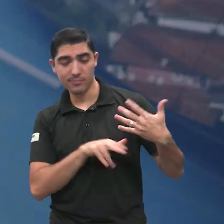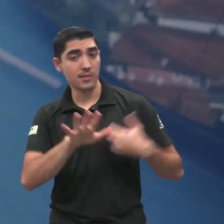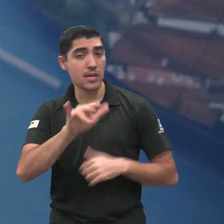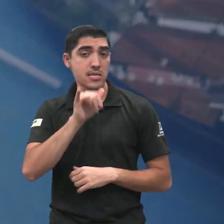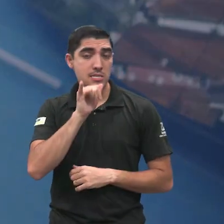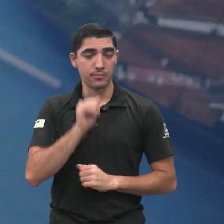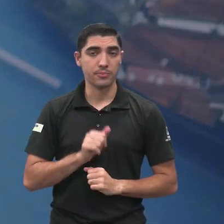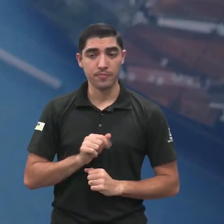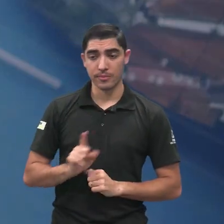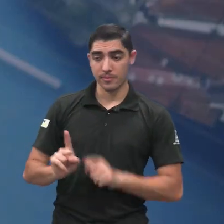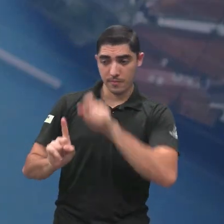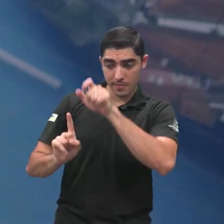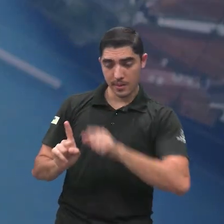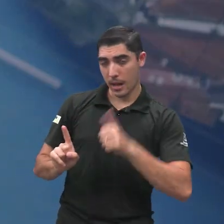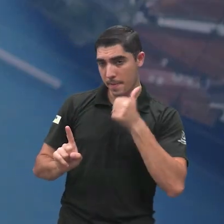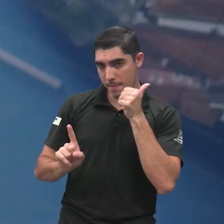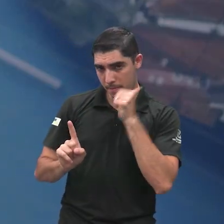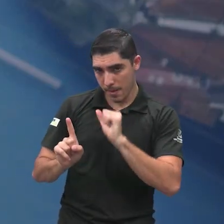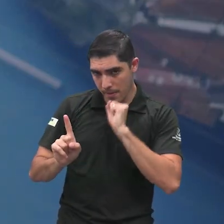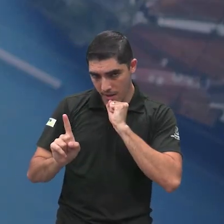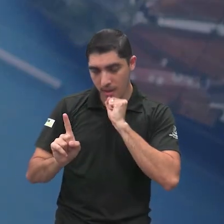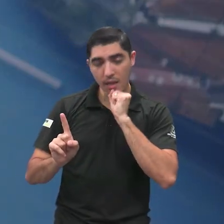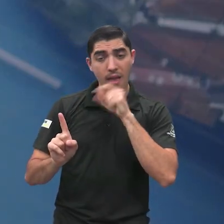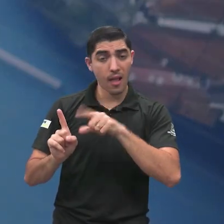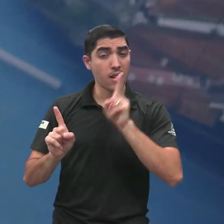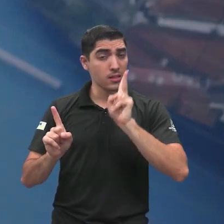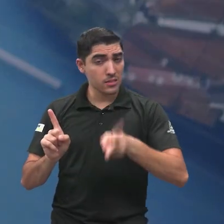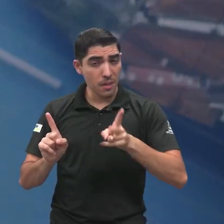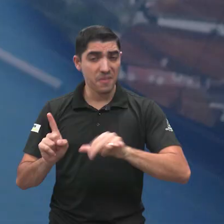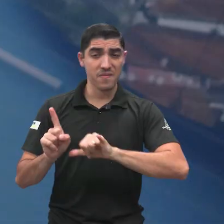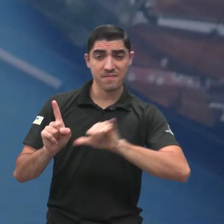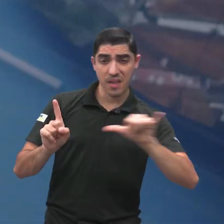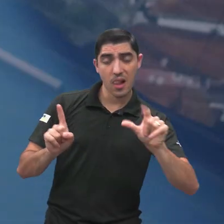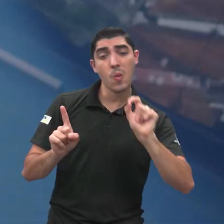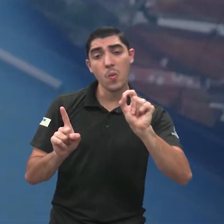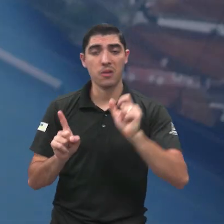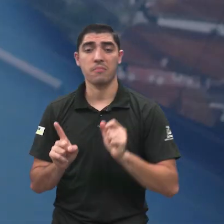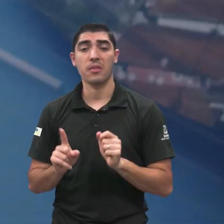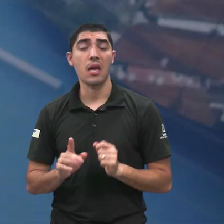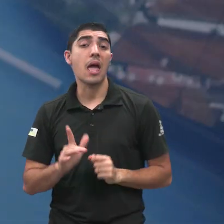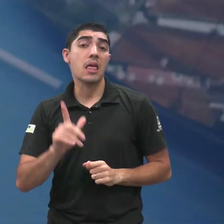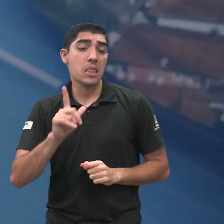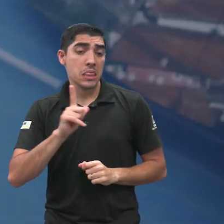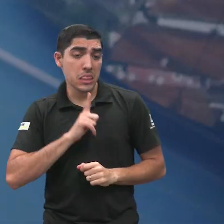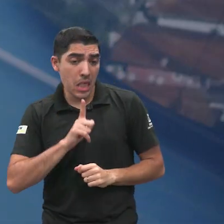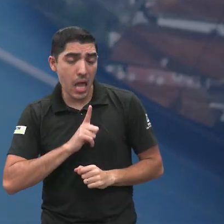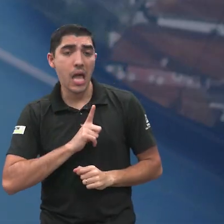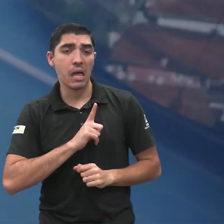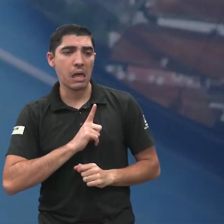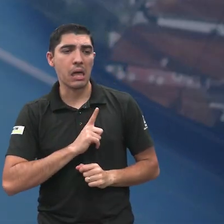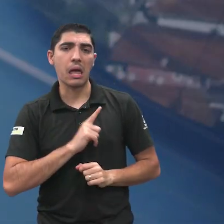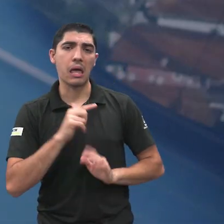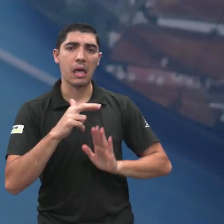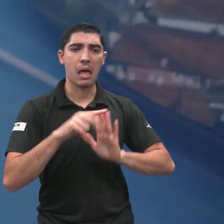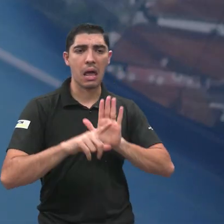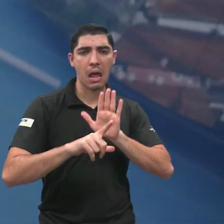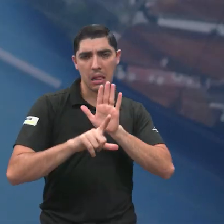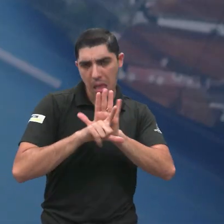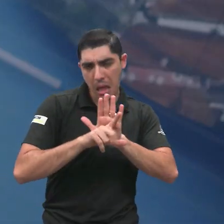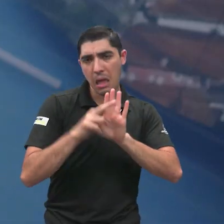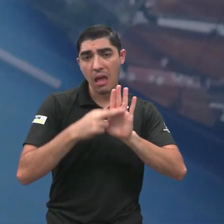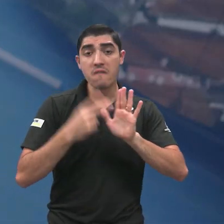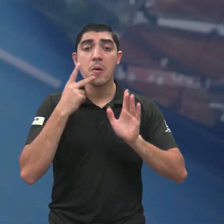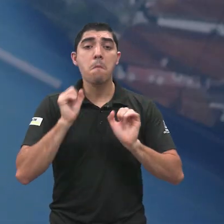mães, elas falam muito que na sentença consta a guarda compartilhada para o pai. Só